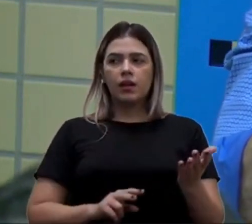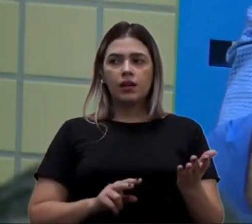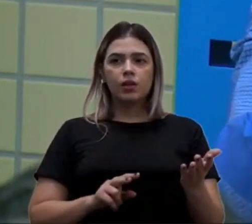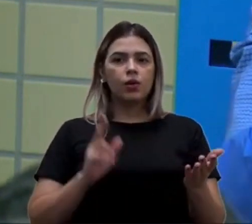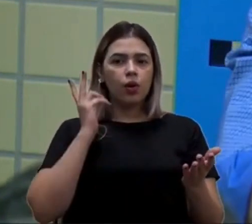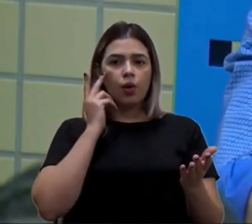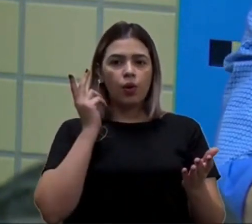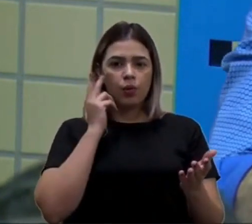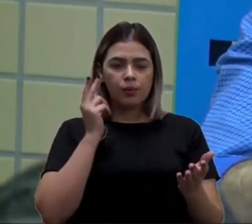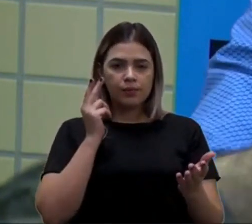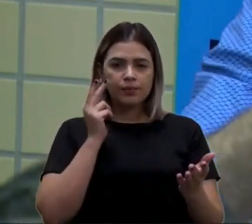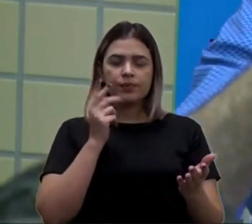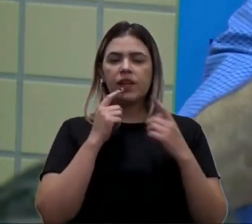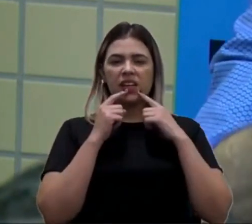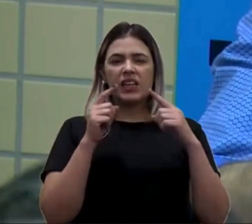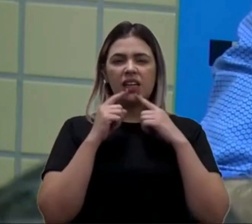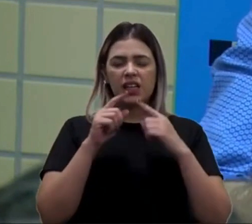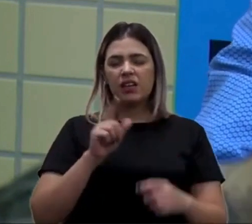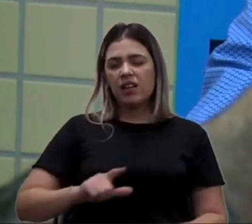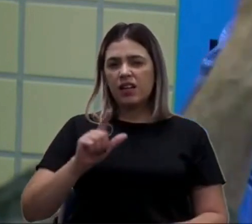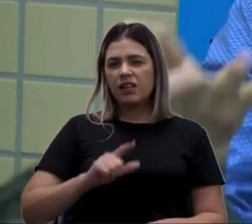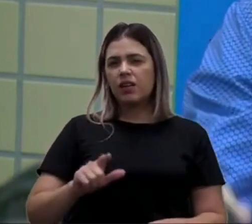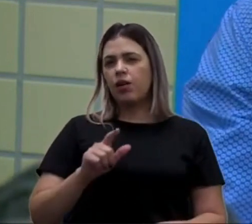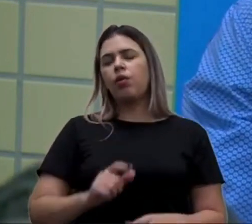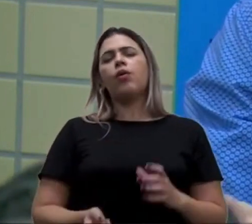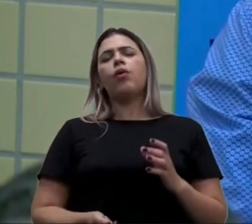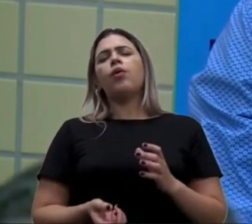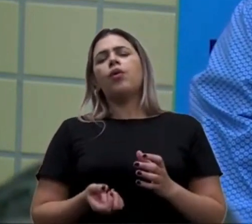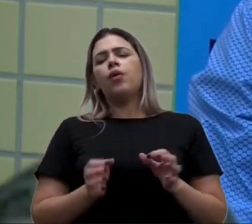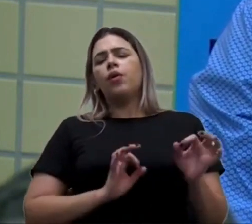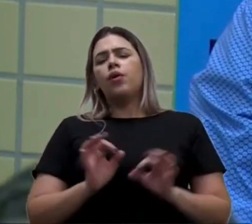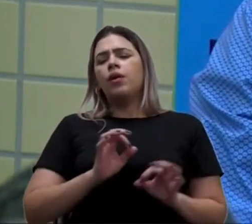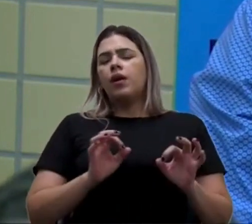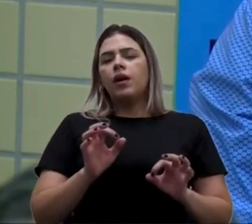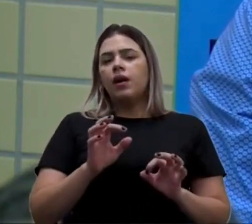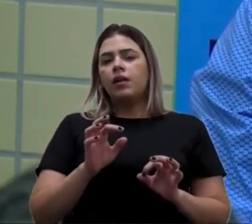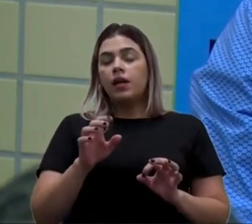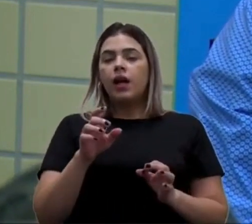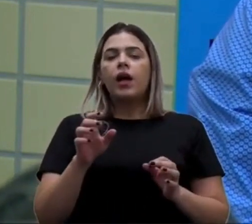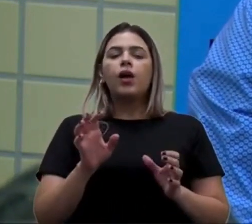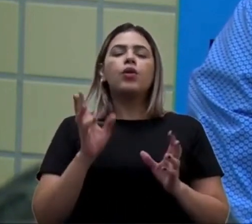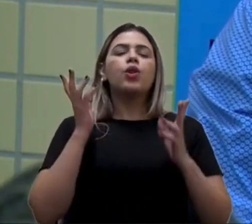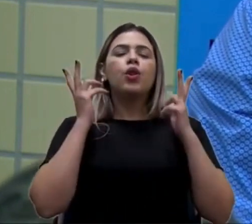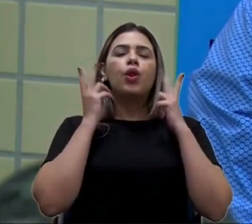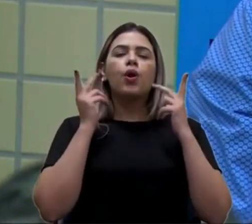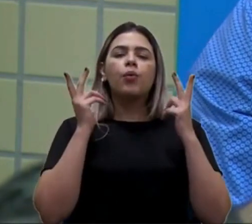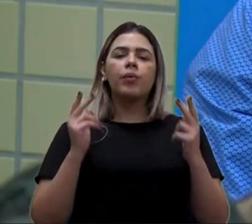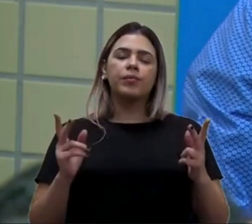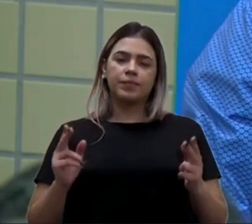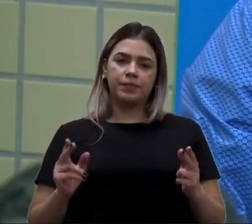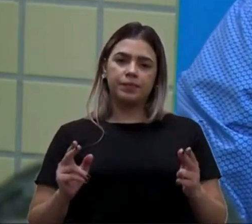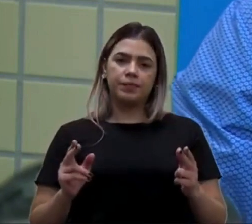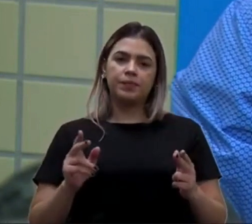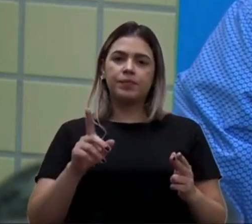comum que não é o crítico literário que não é editor não é revisor é o leitor comum e